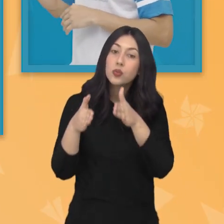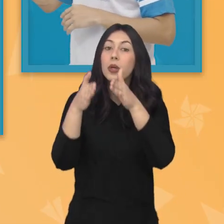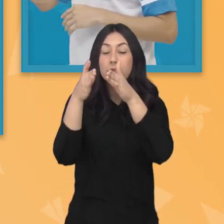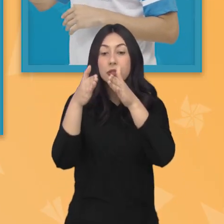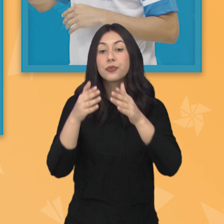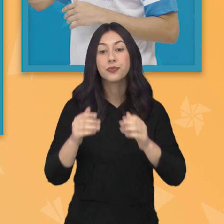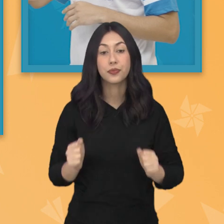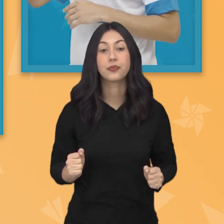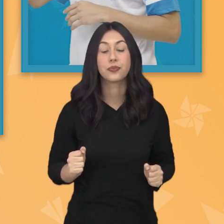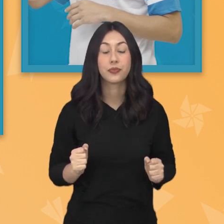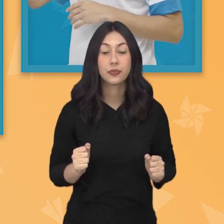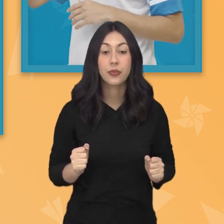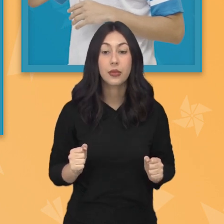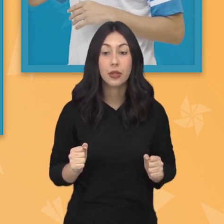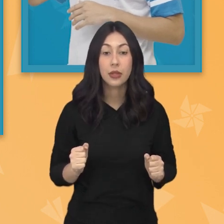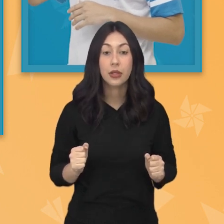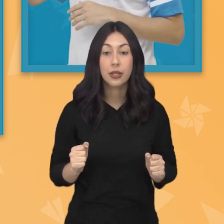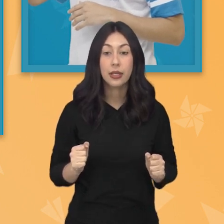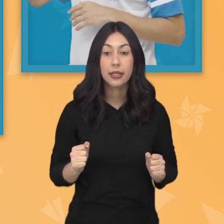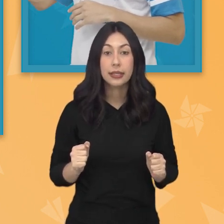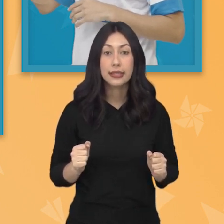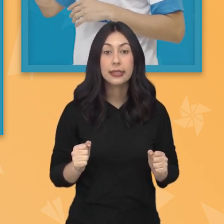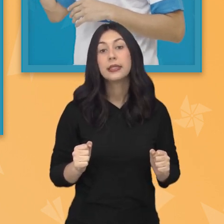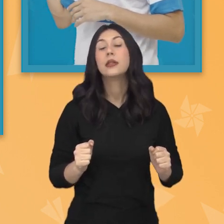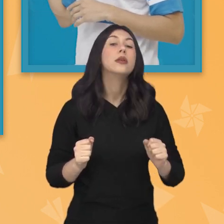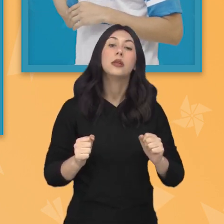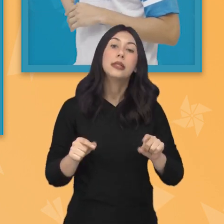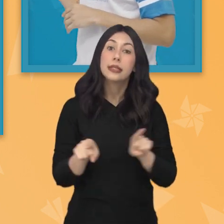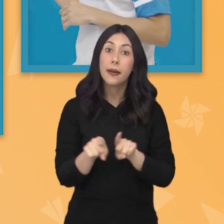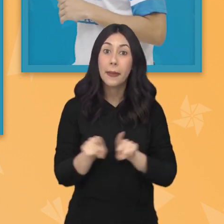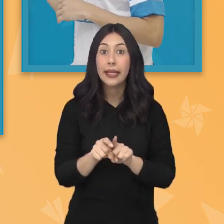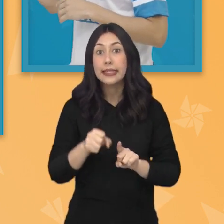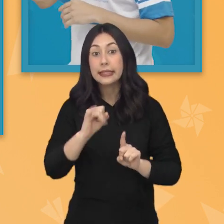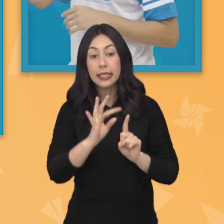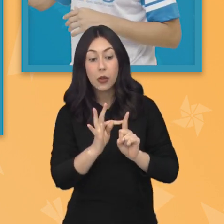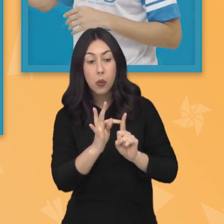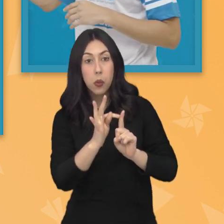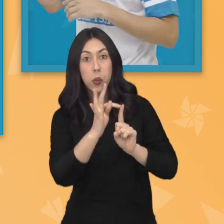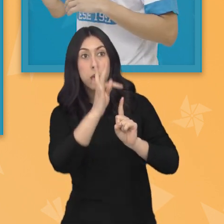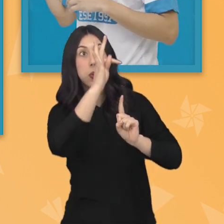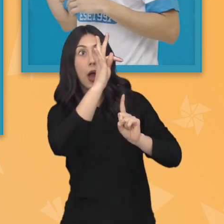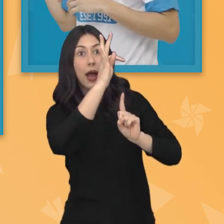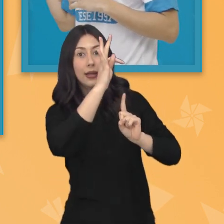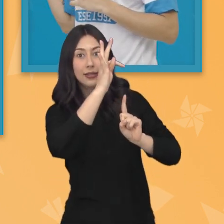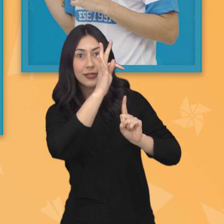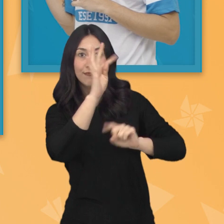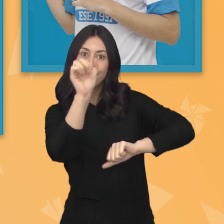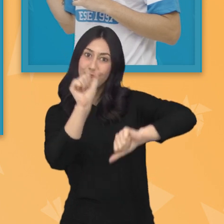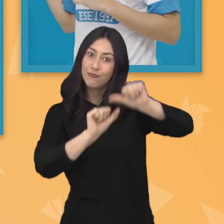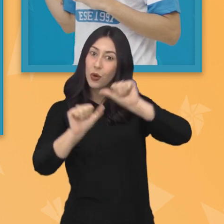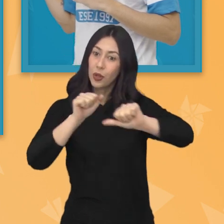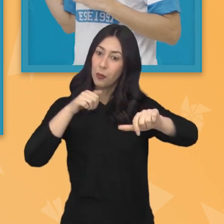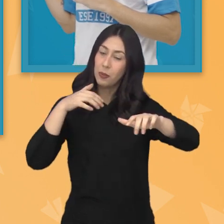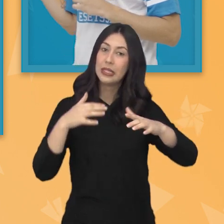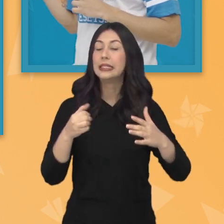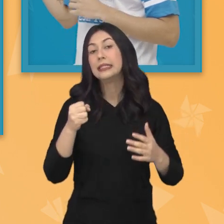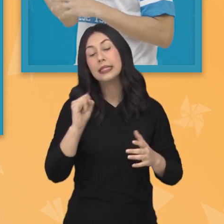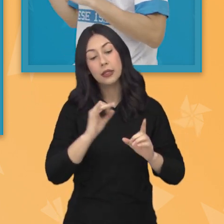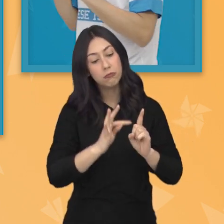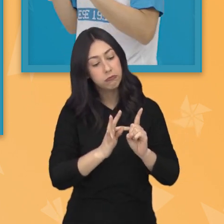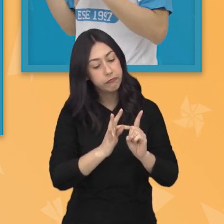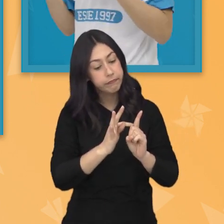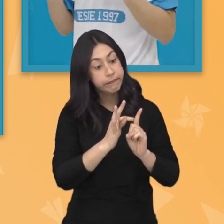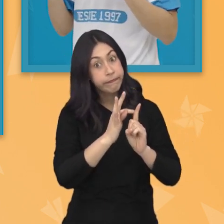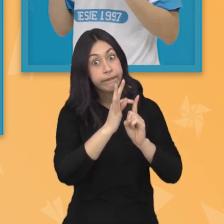inseridas. E isso tende a mudar com o aumento da temperatura, né? Quanto mais aumenta a temperatura desses